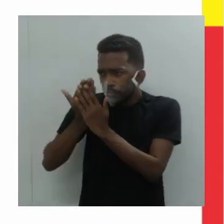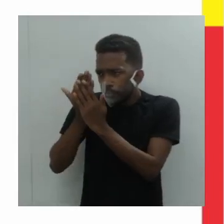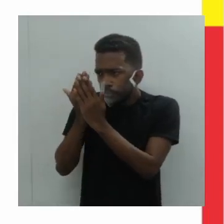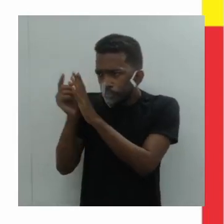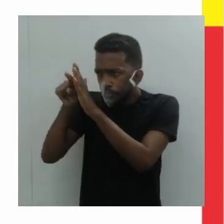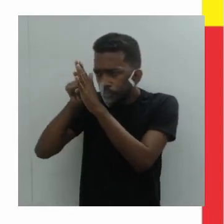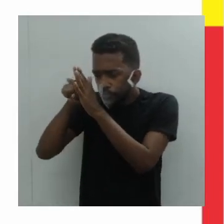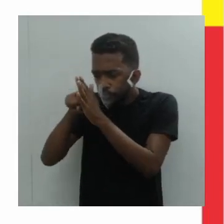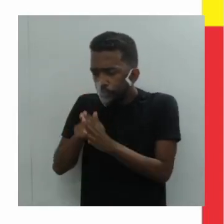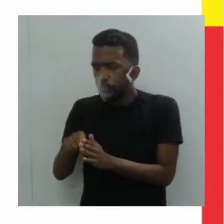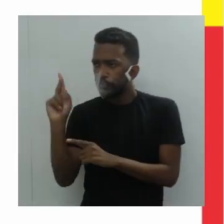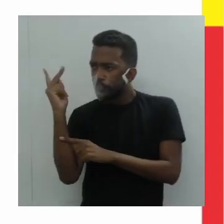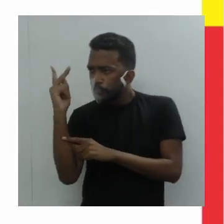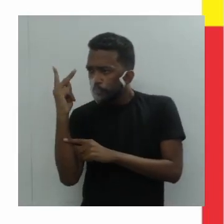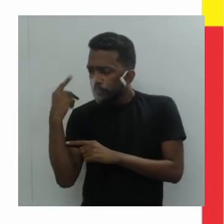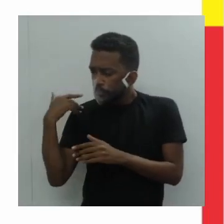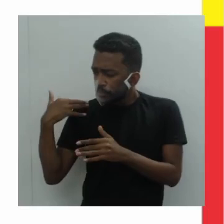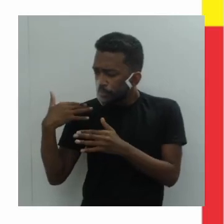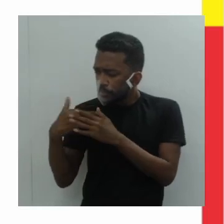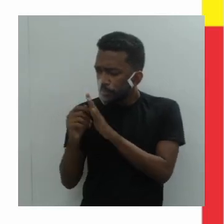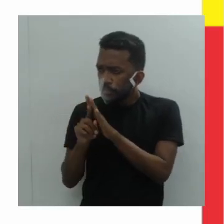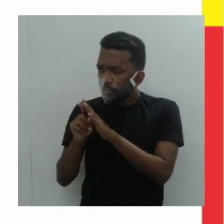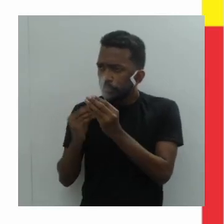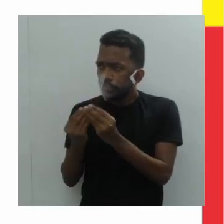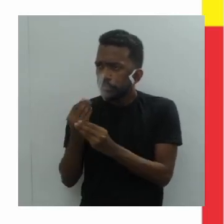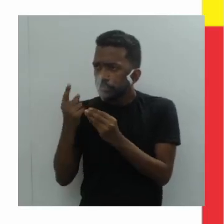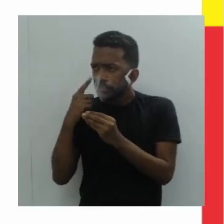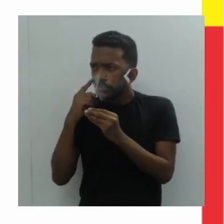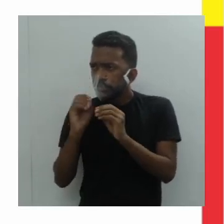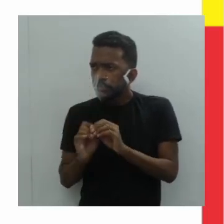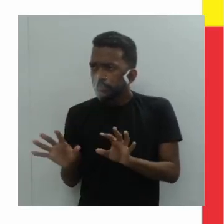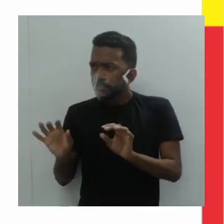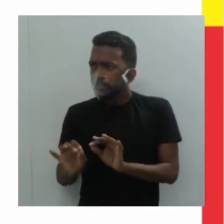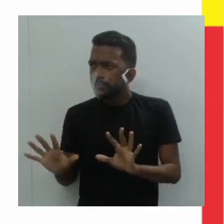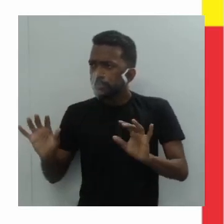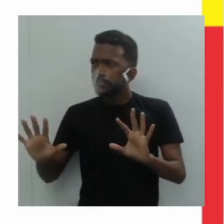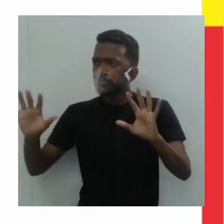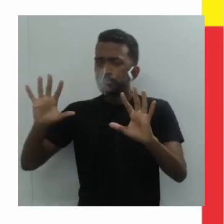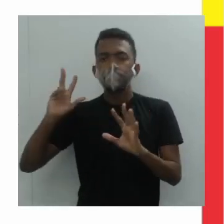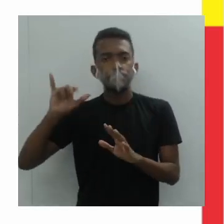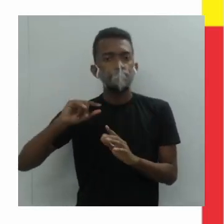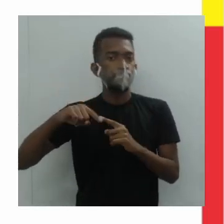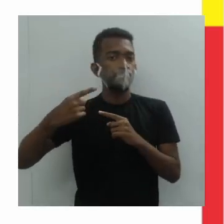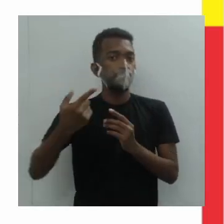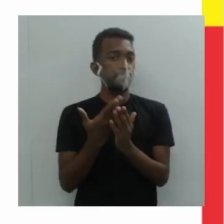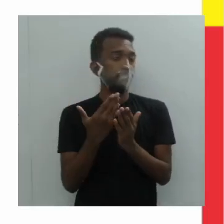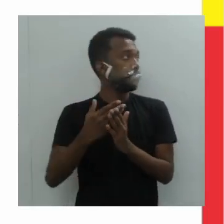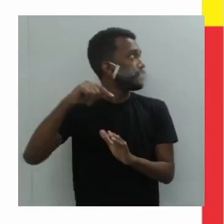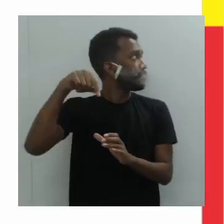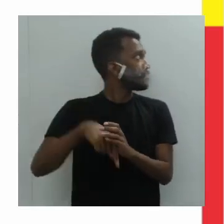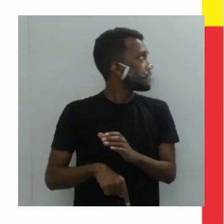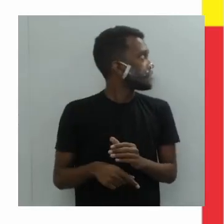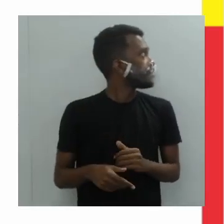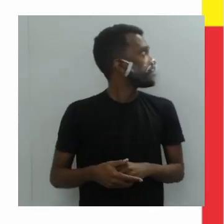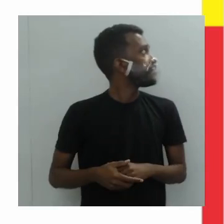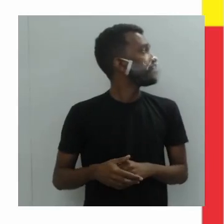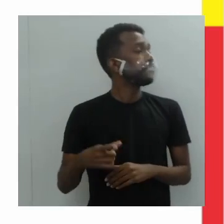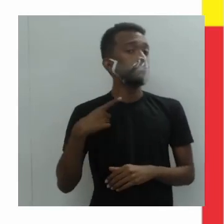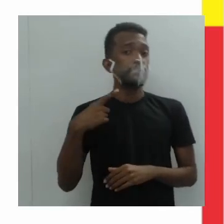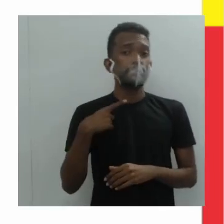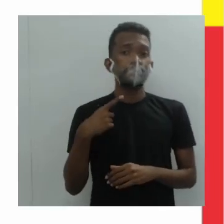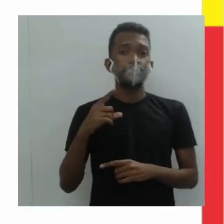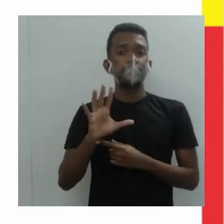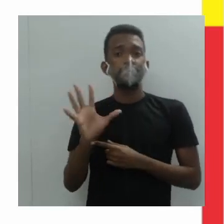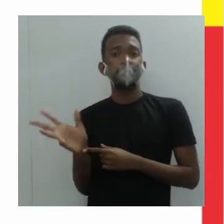né, no processo de dispersão, que a gente vai aprofundar na próxima aula, a gente traz a